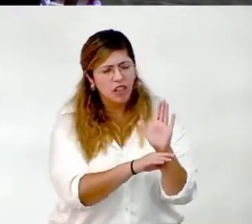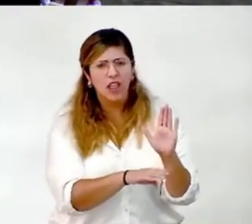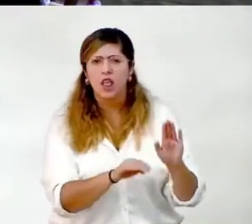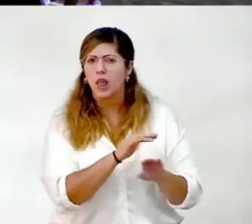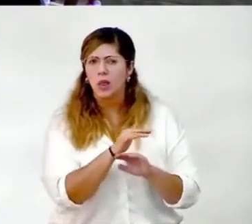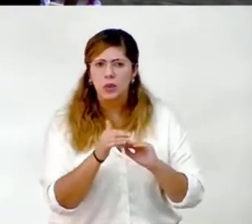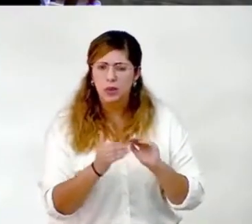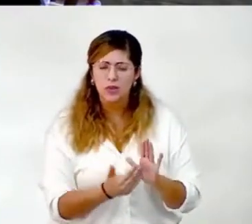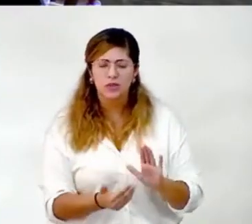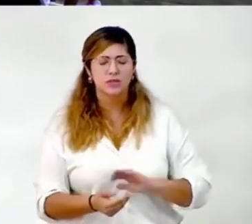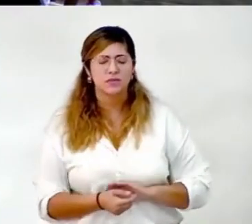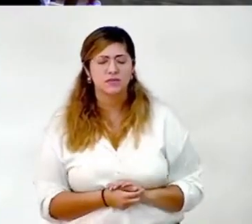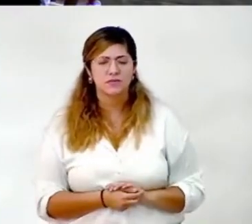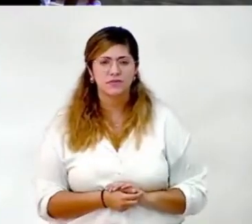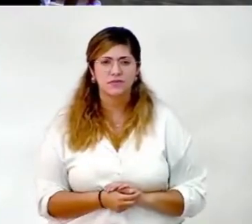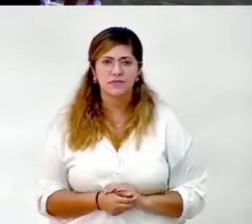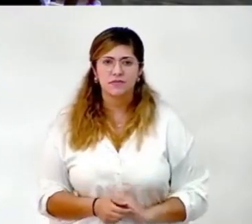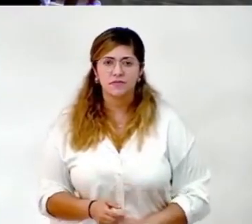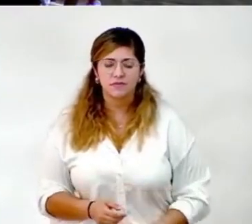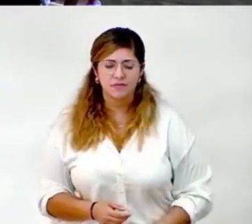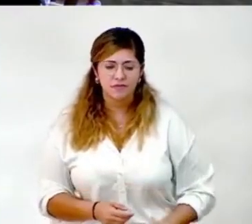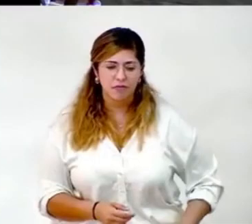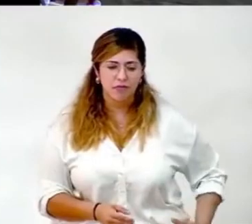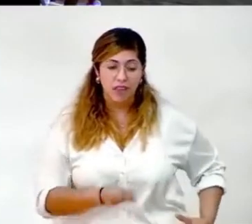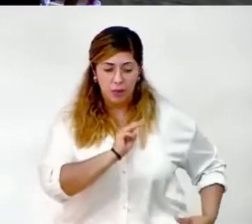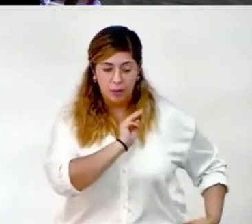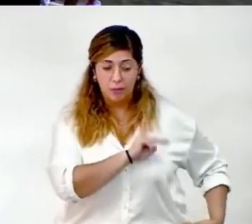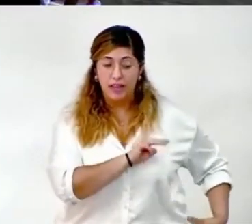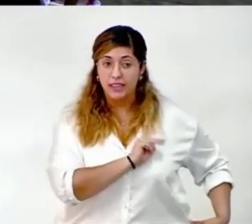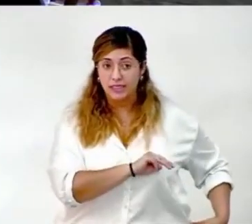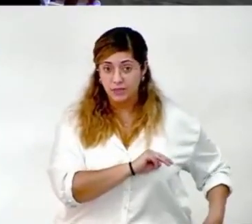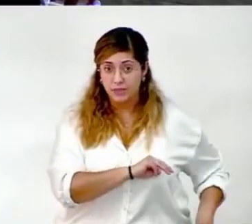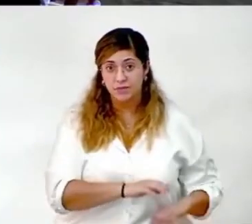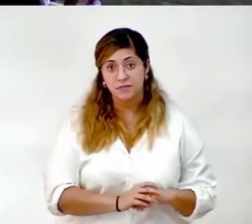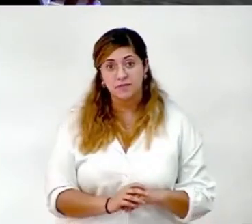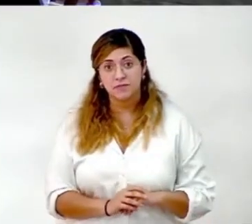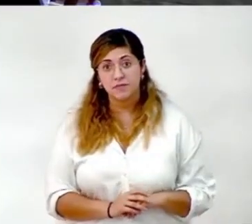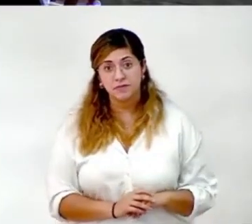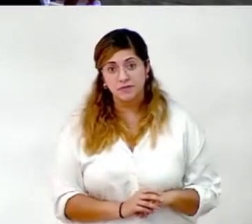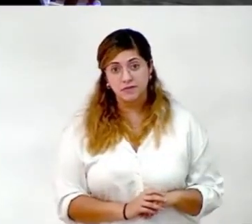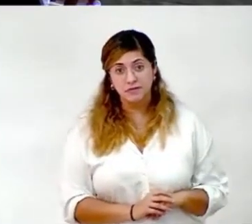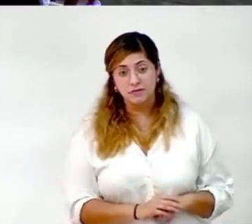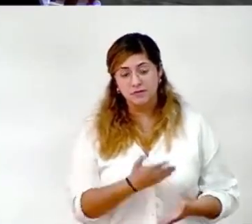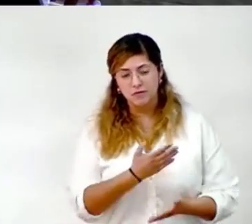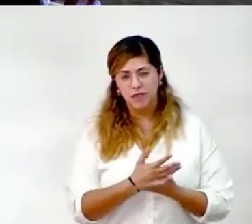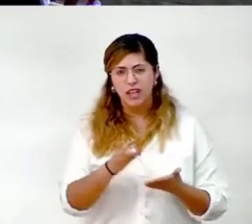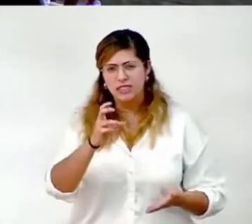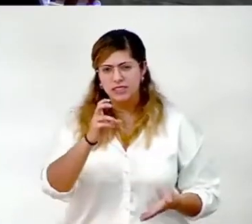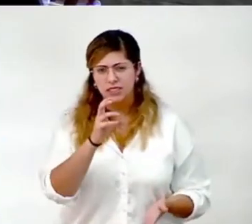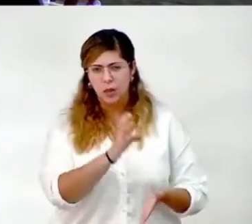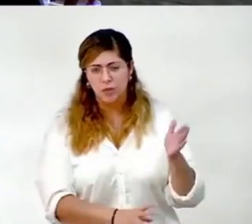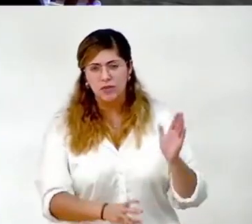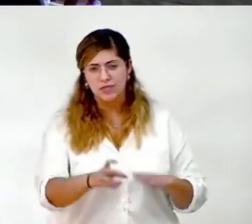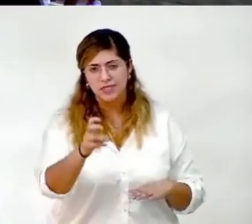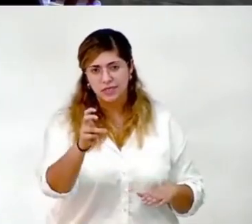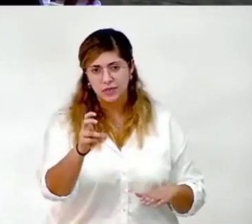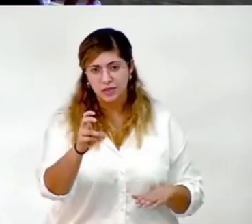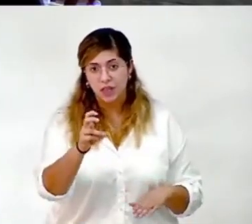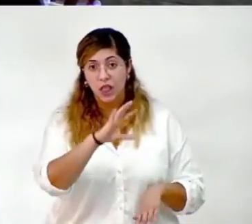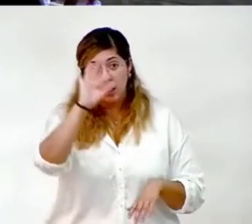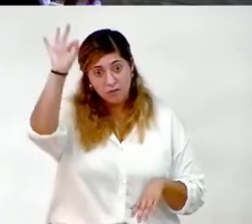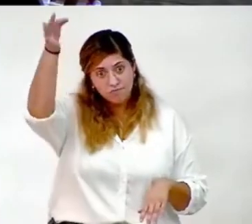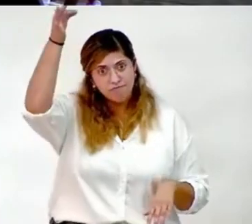aqui por Mateus, desde o início do capítulo 5, são o resultado da obra do